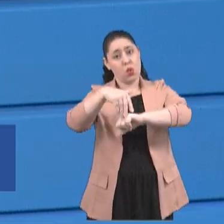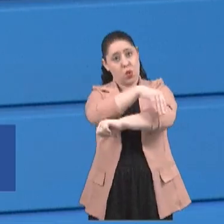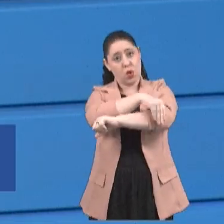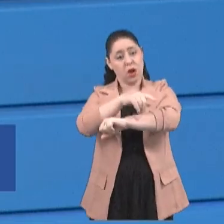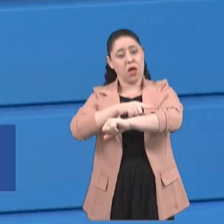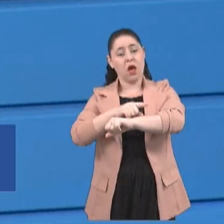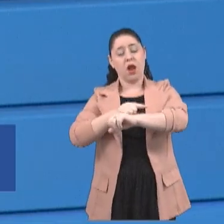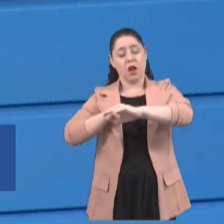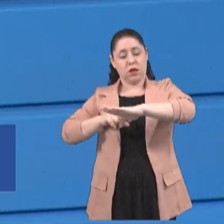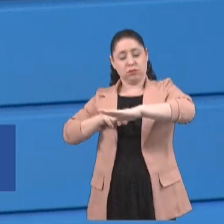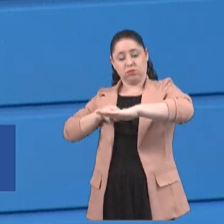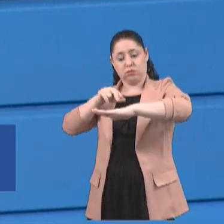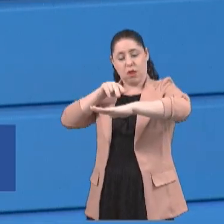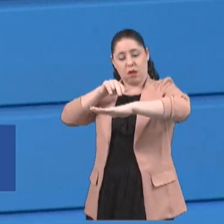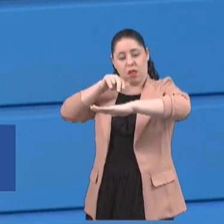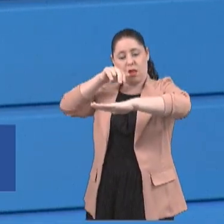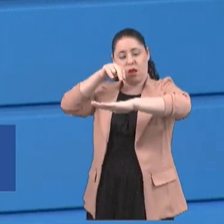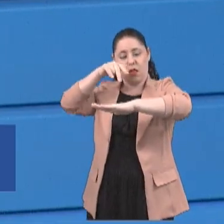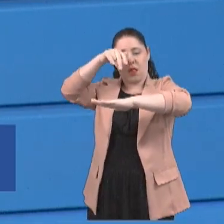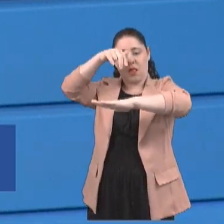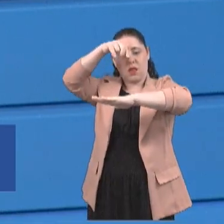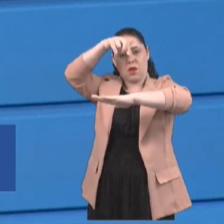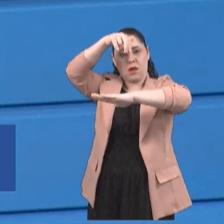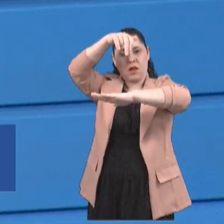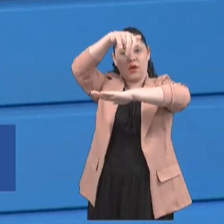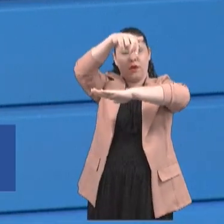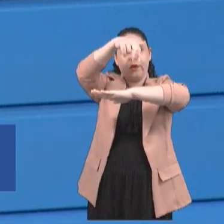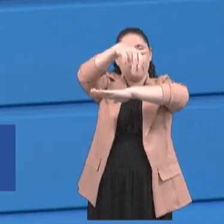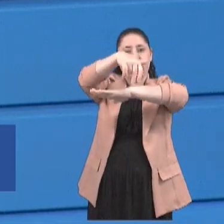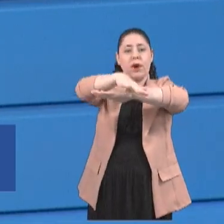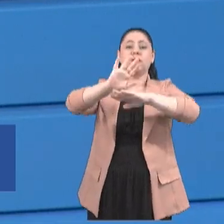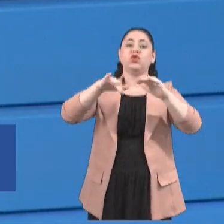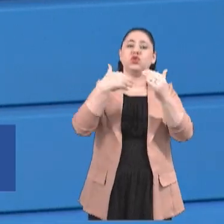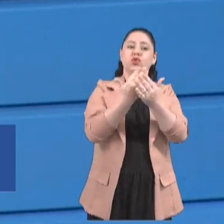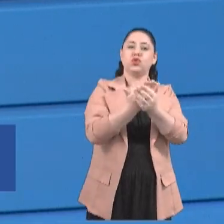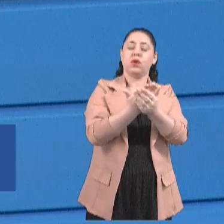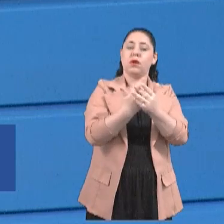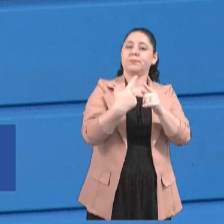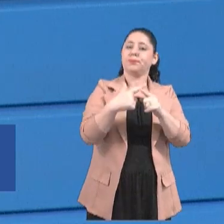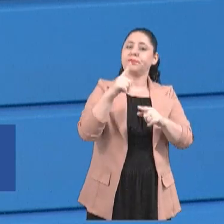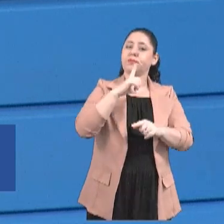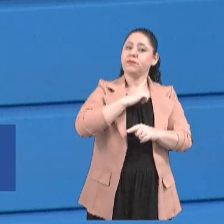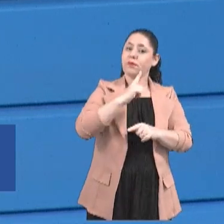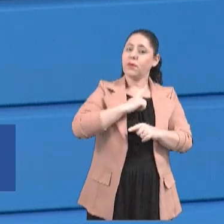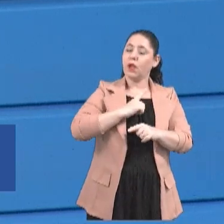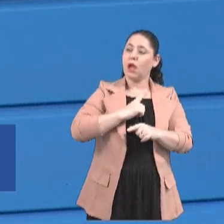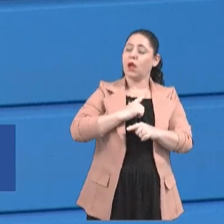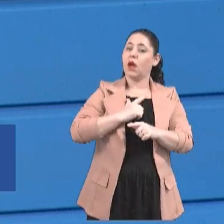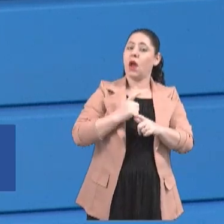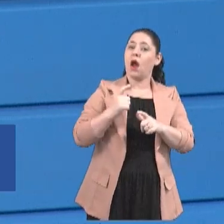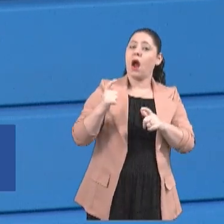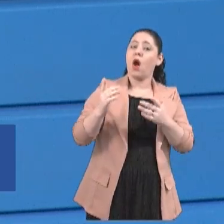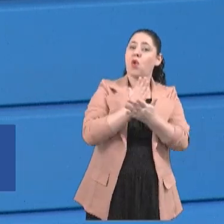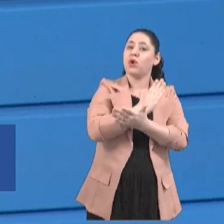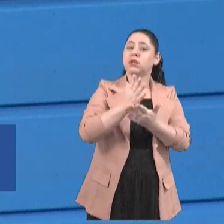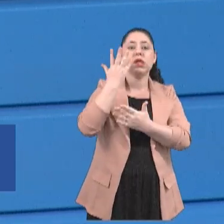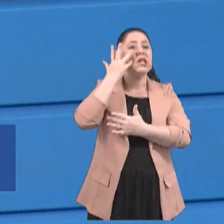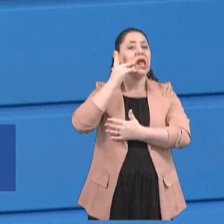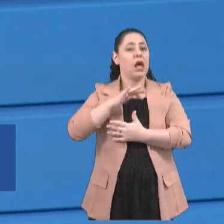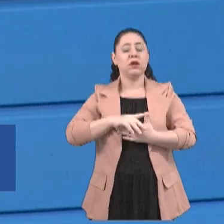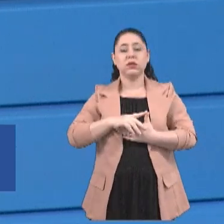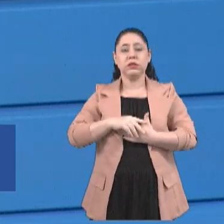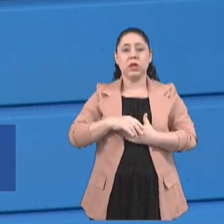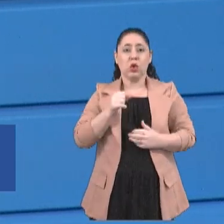rodovias passarelas, principalmente passarelas onde atende escolas, porque nós temos várias situações em que as crianças